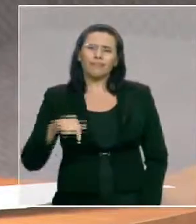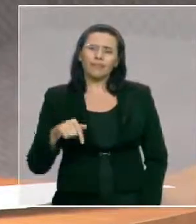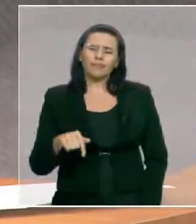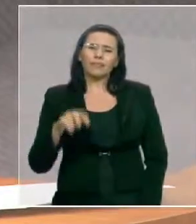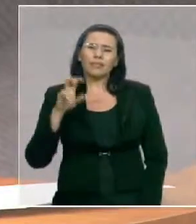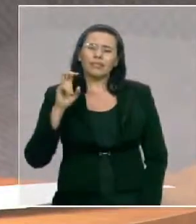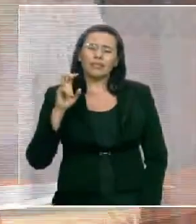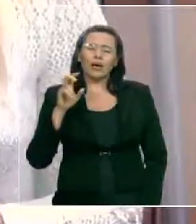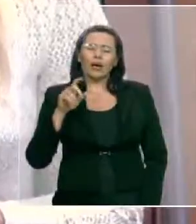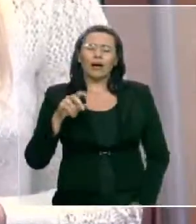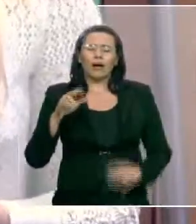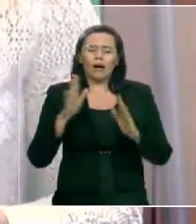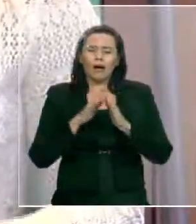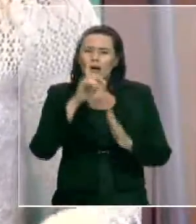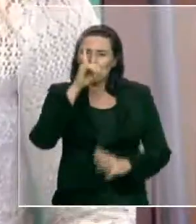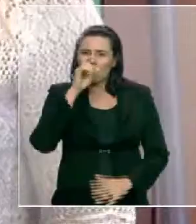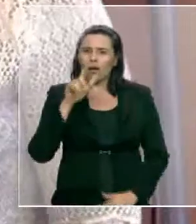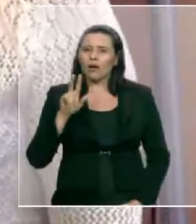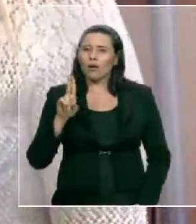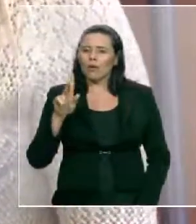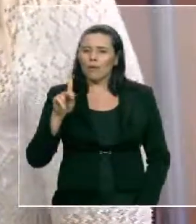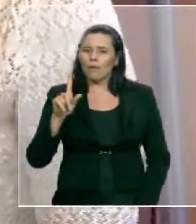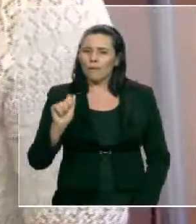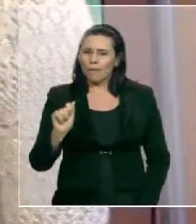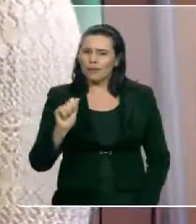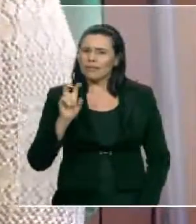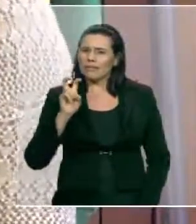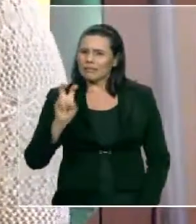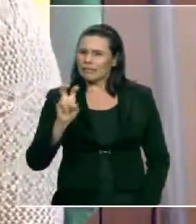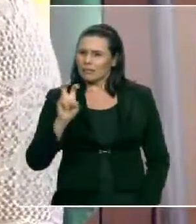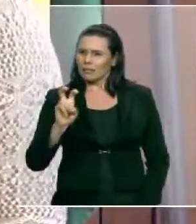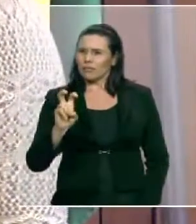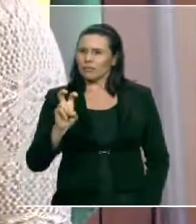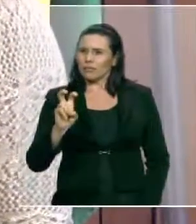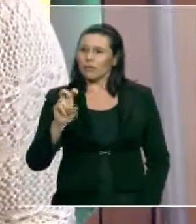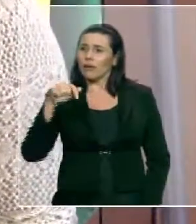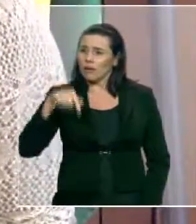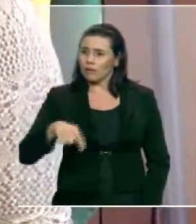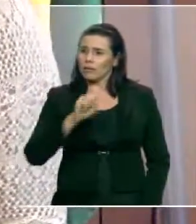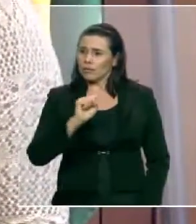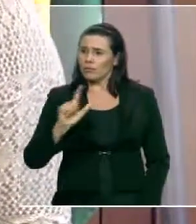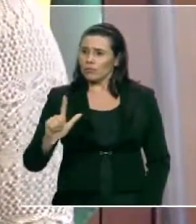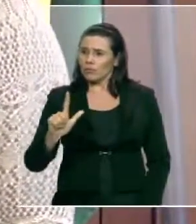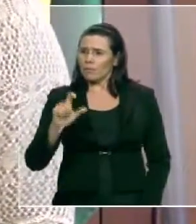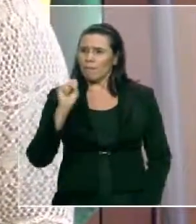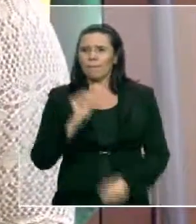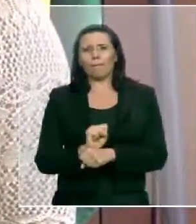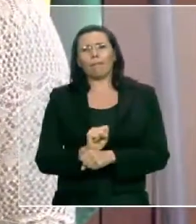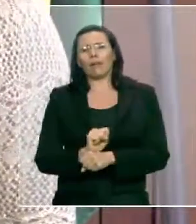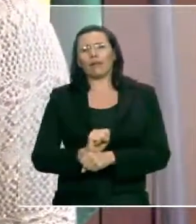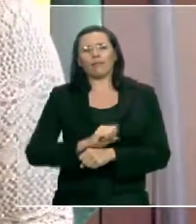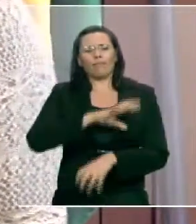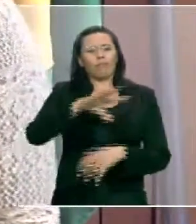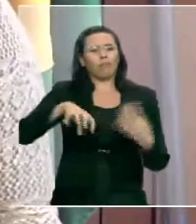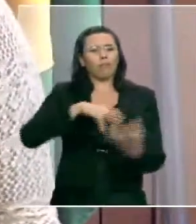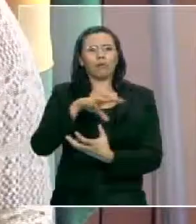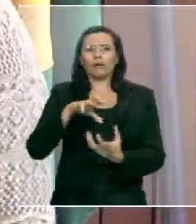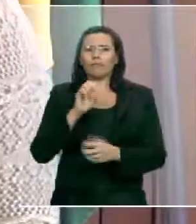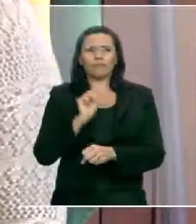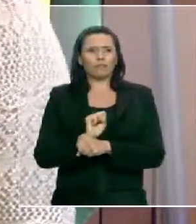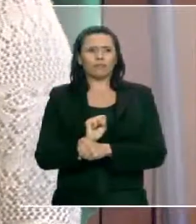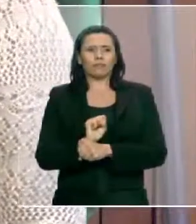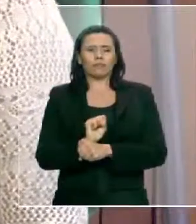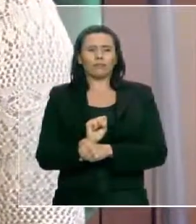paradas, que se transformaram as UPAs hoje aqui, deputado Wellington, a salvação